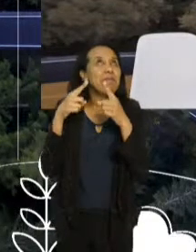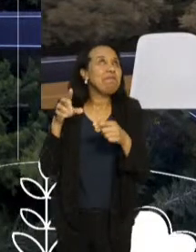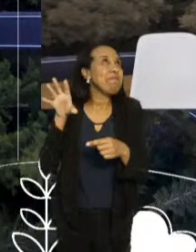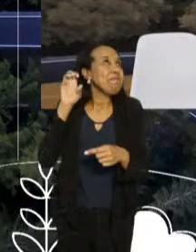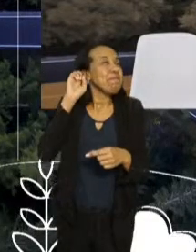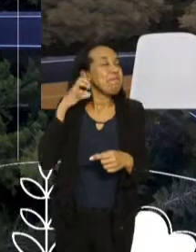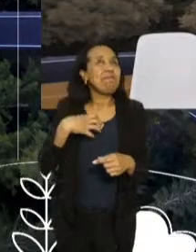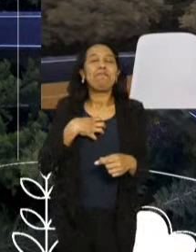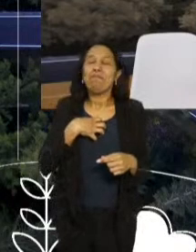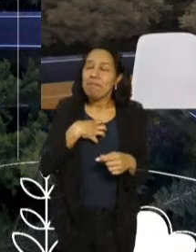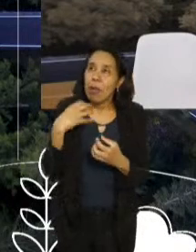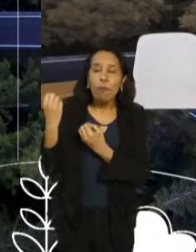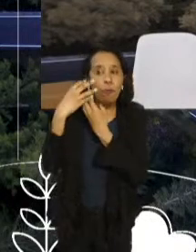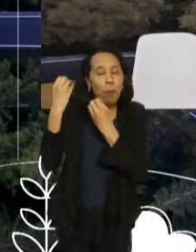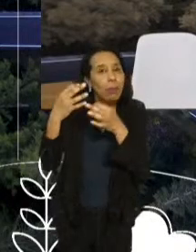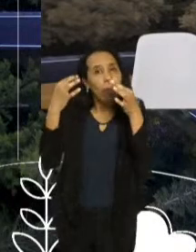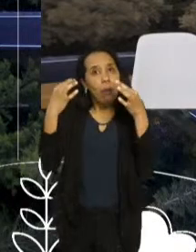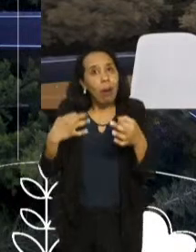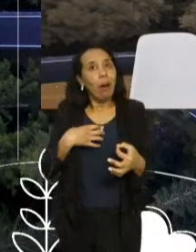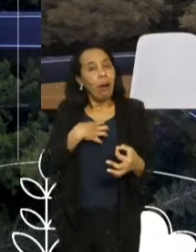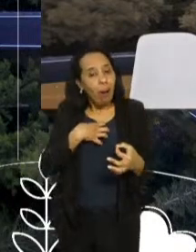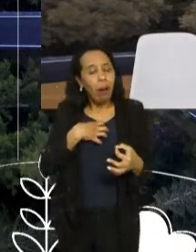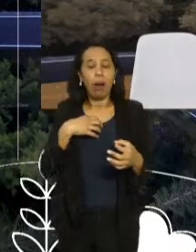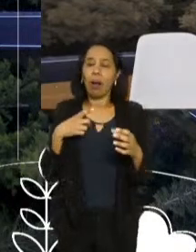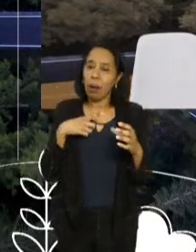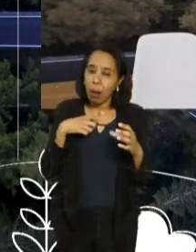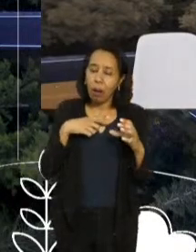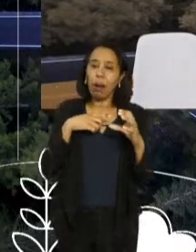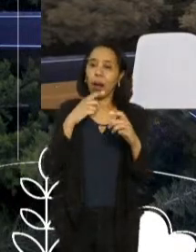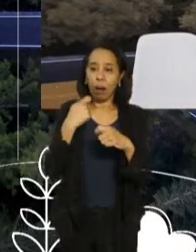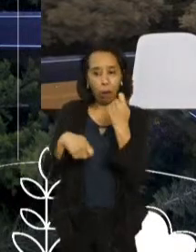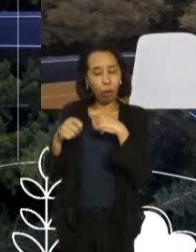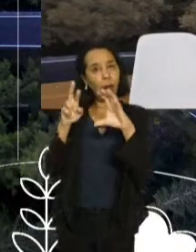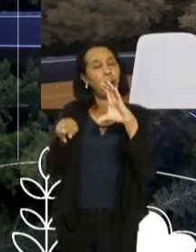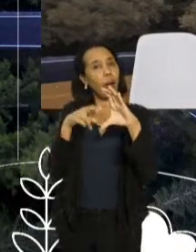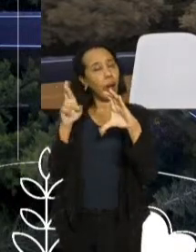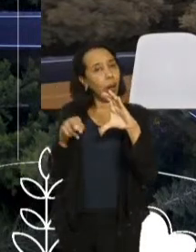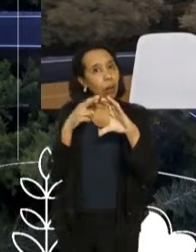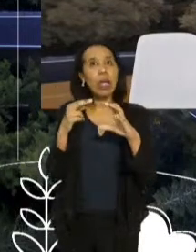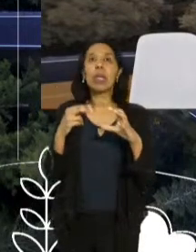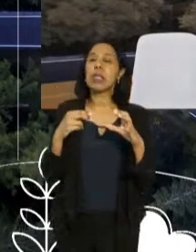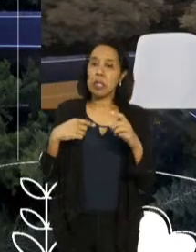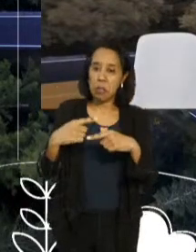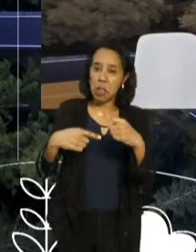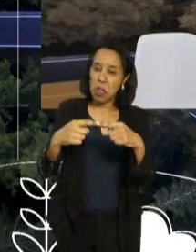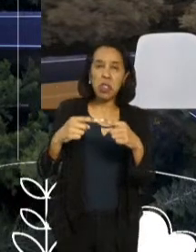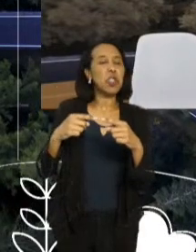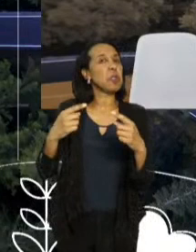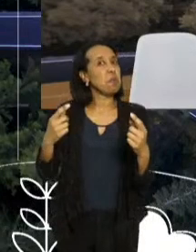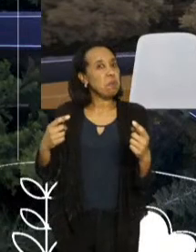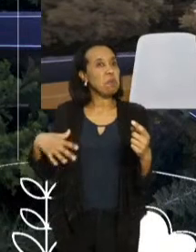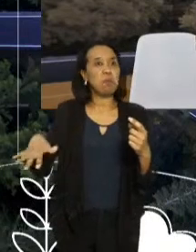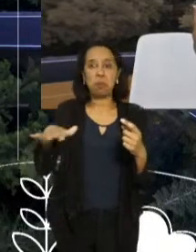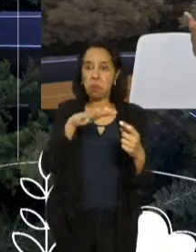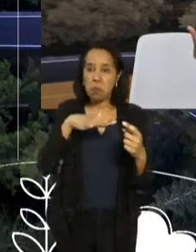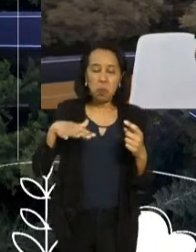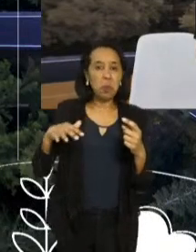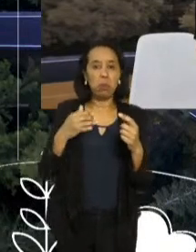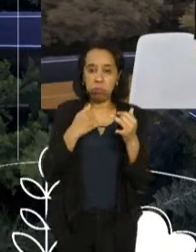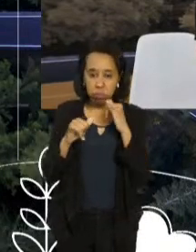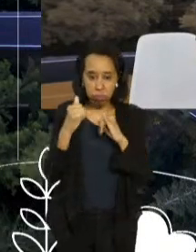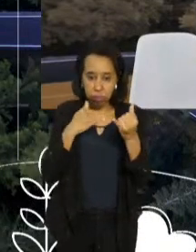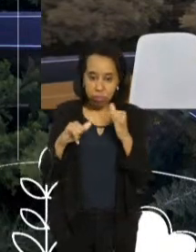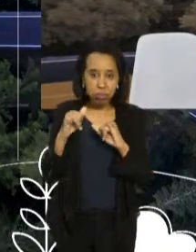bom a gente ter informação, certo? Economia circular, geração de energia a partir de resíduos sólidos. Isso tudo para a gente é